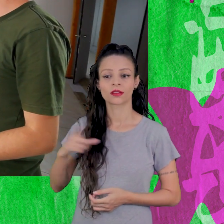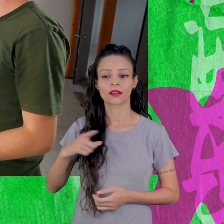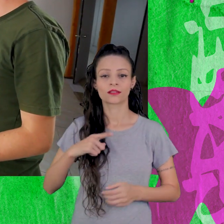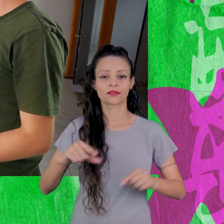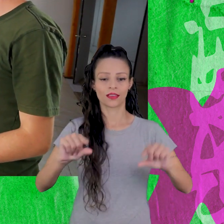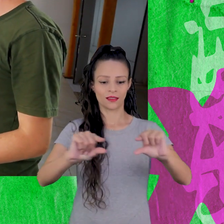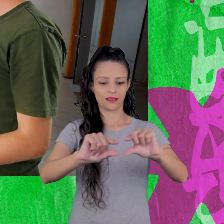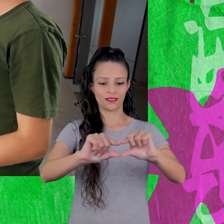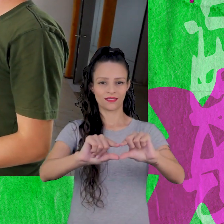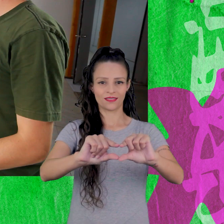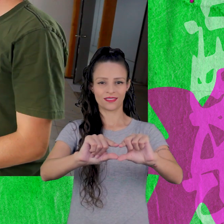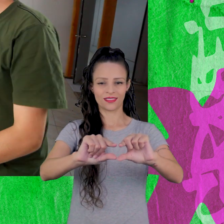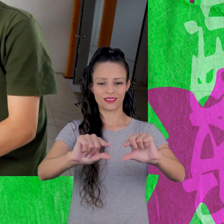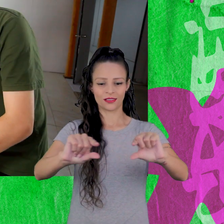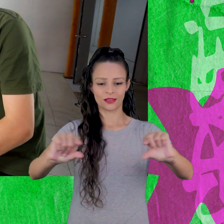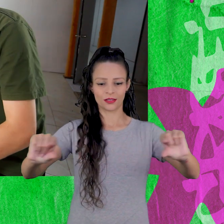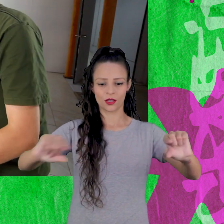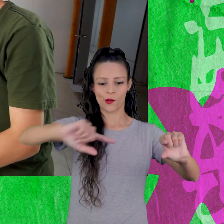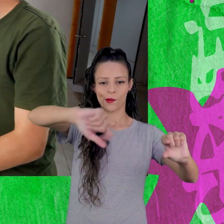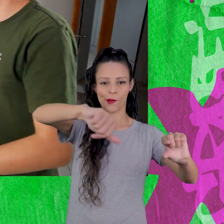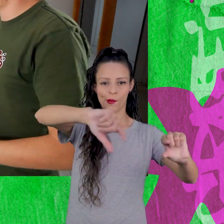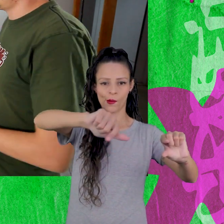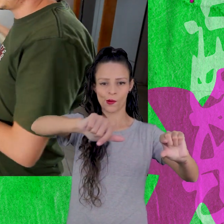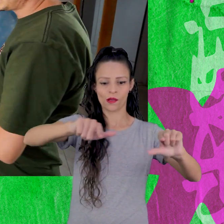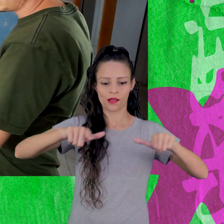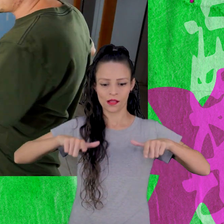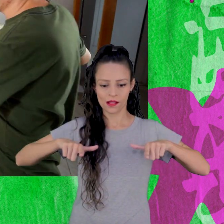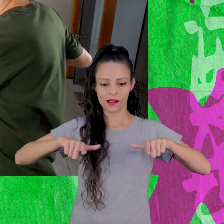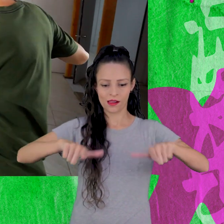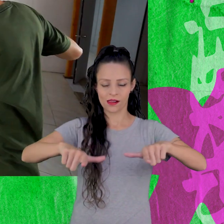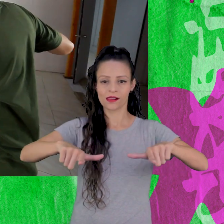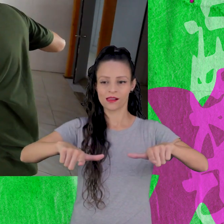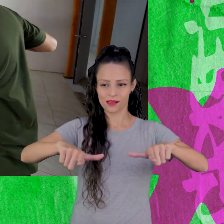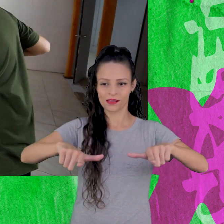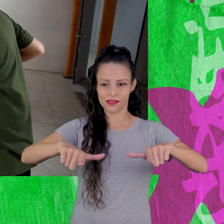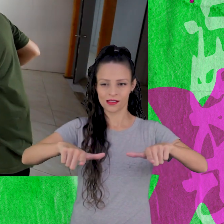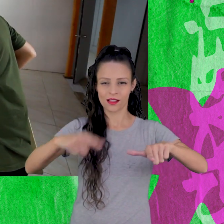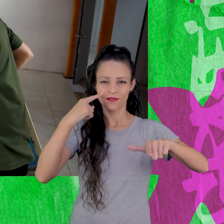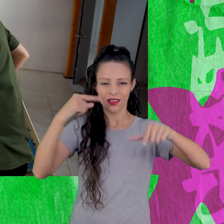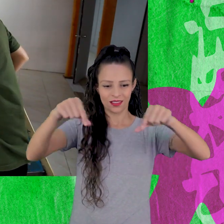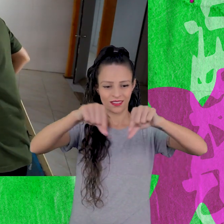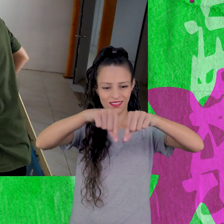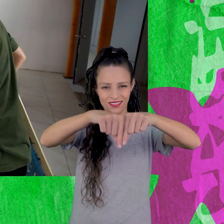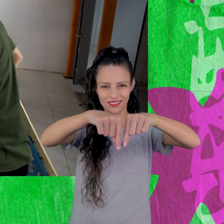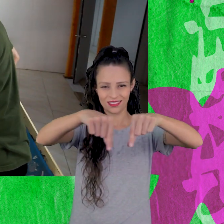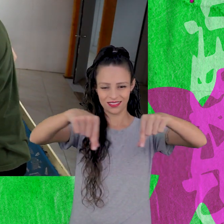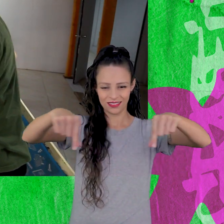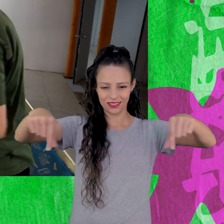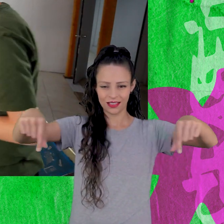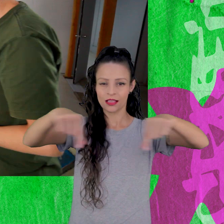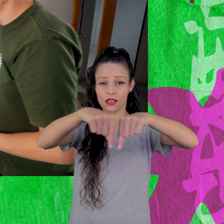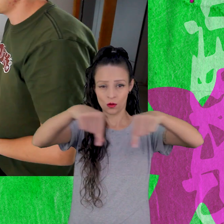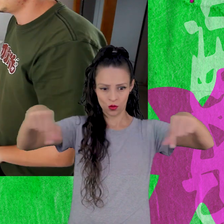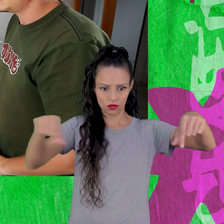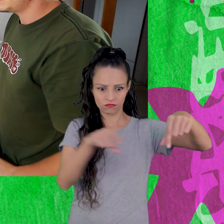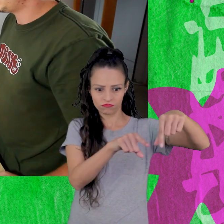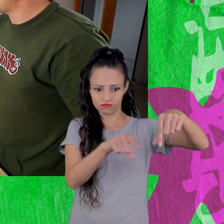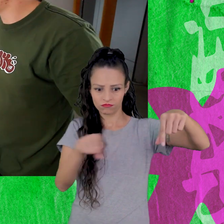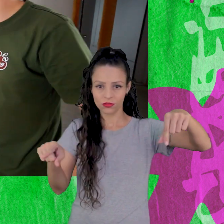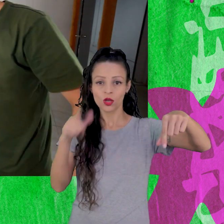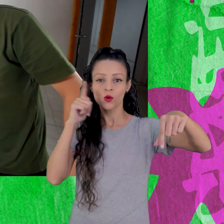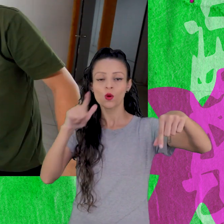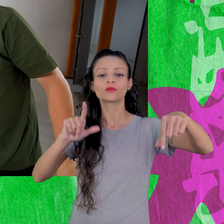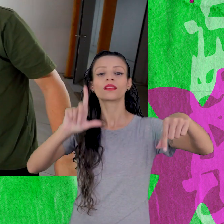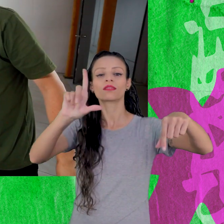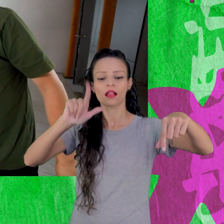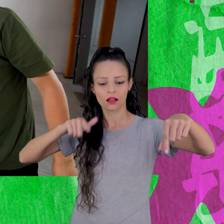esse batente. Então, esse batente aqui, que está na horizontal, a gente consegue fazer